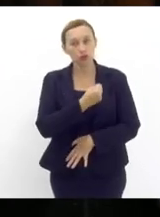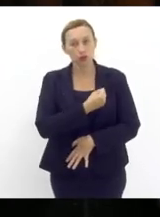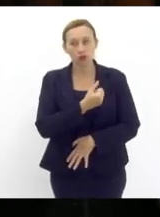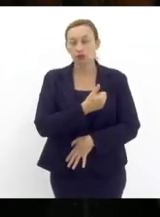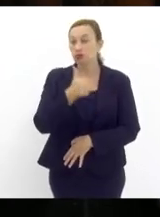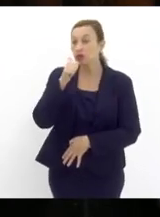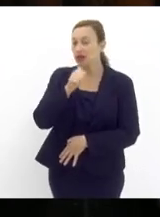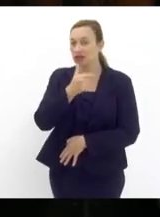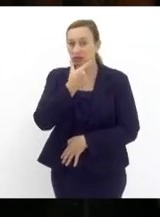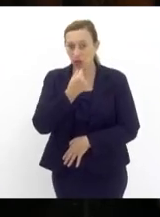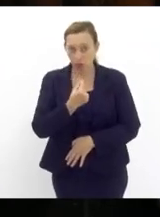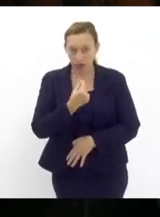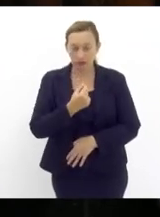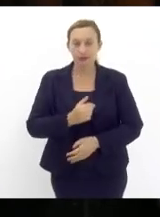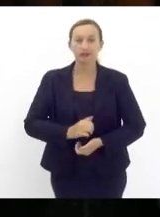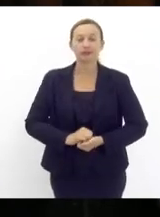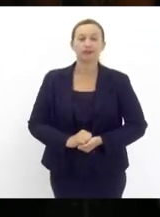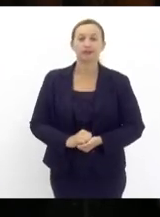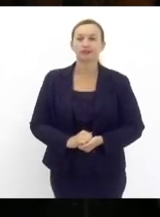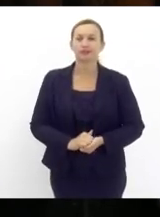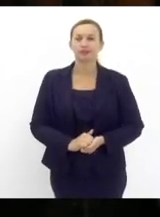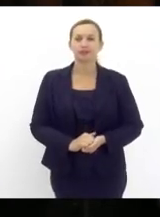e mulheres